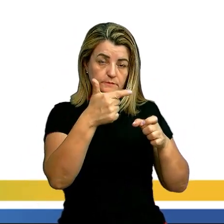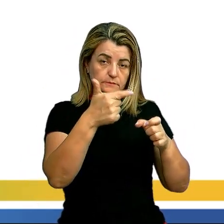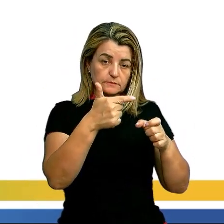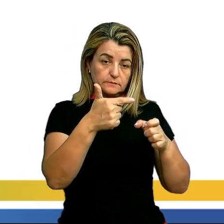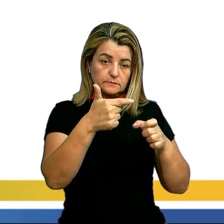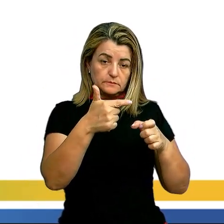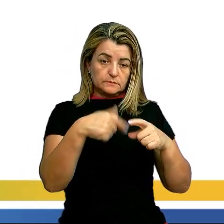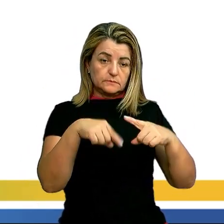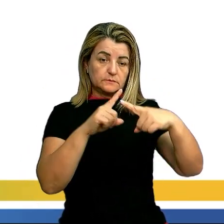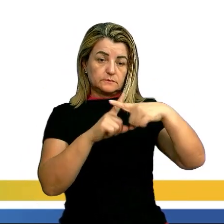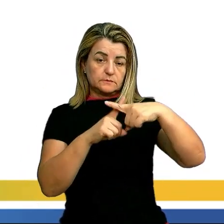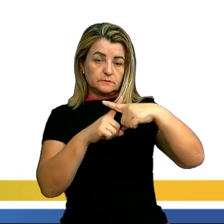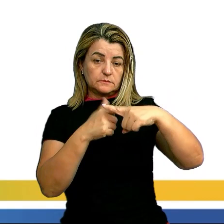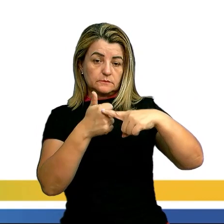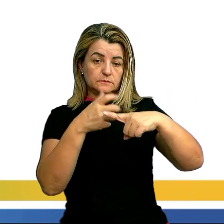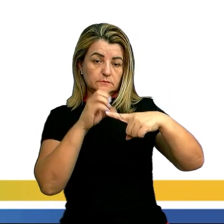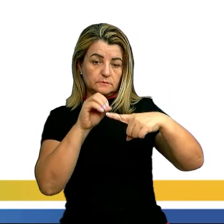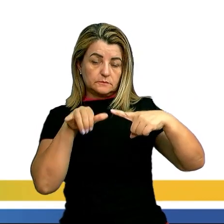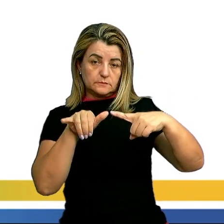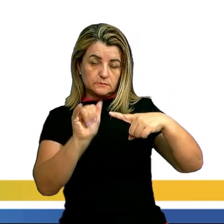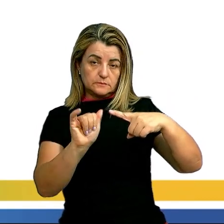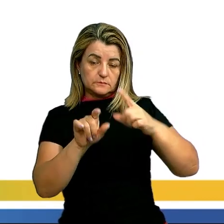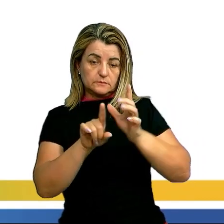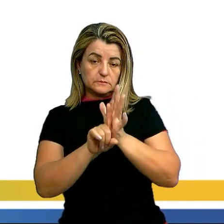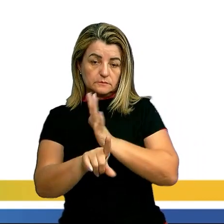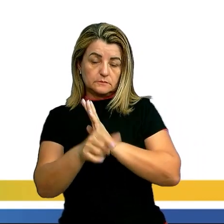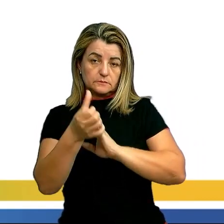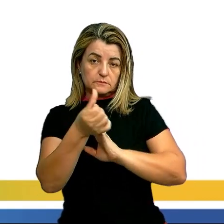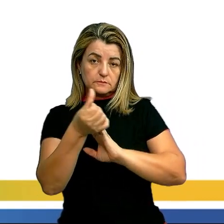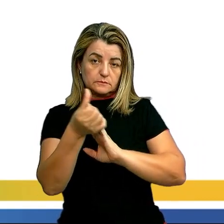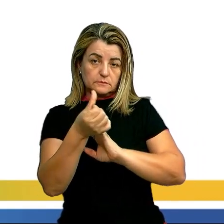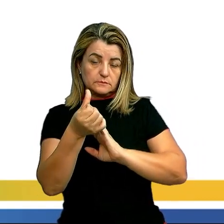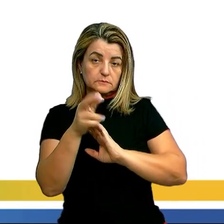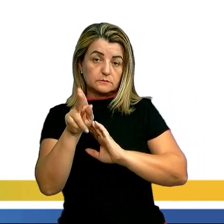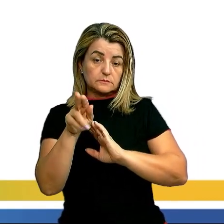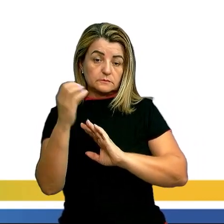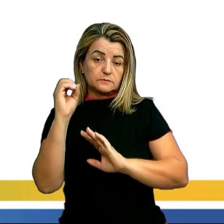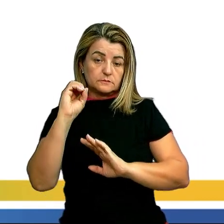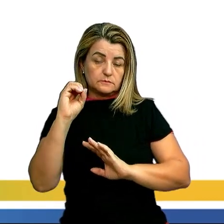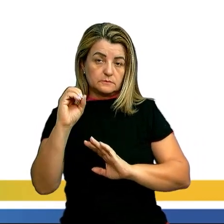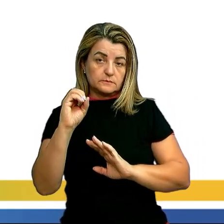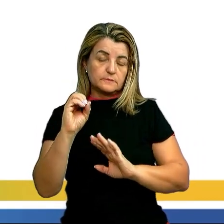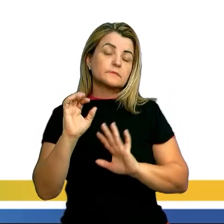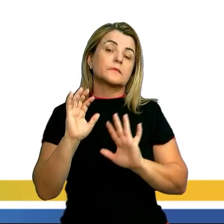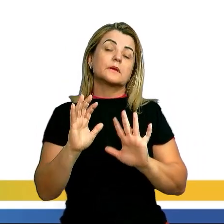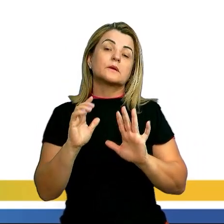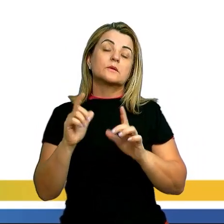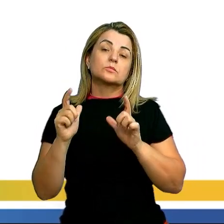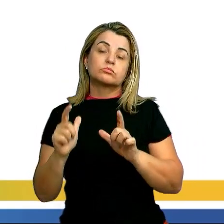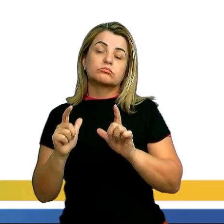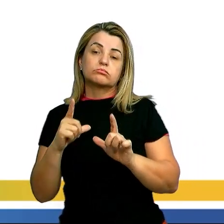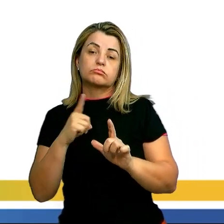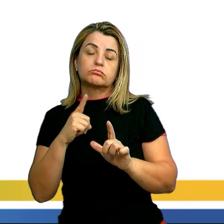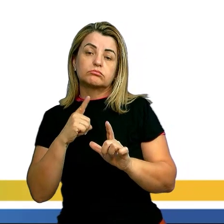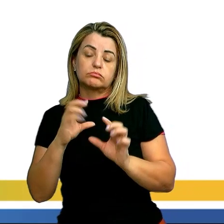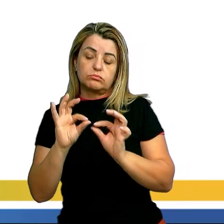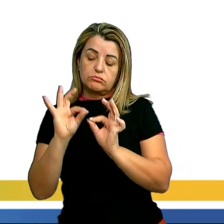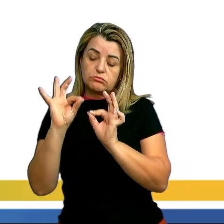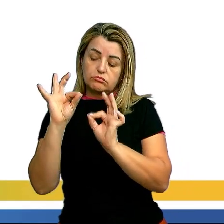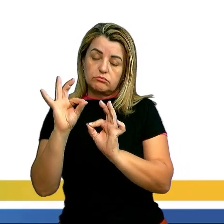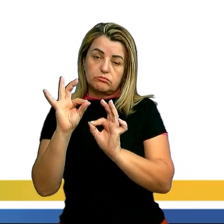6x mais 10y menos 66 igual a zero. Se um estabelecimento se encontra no